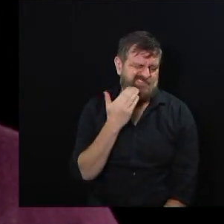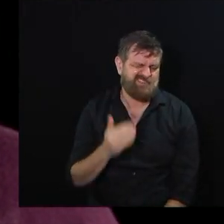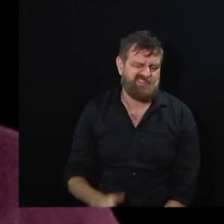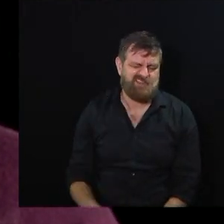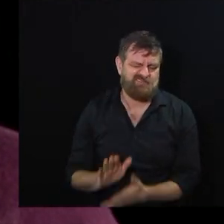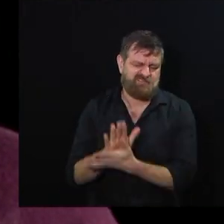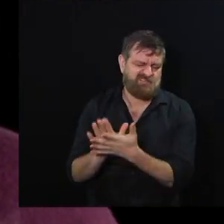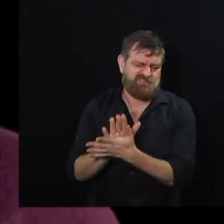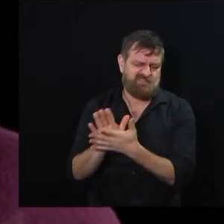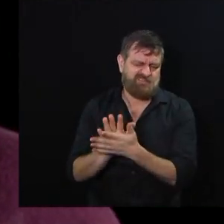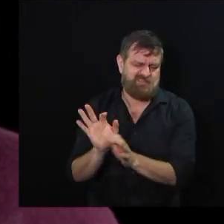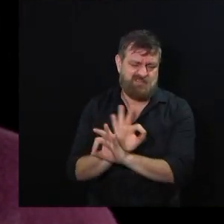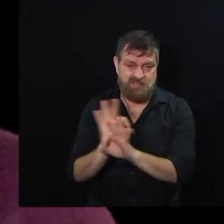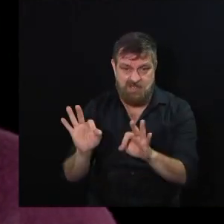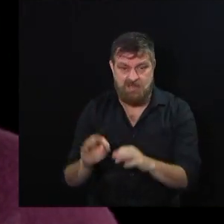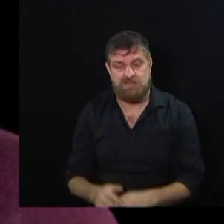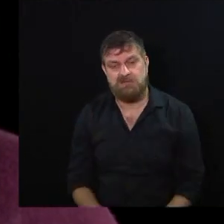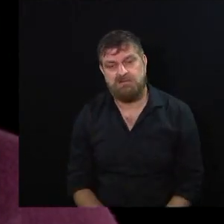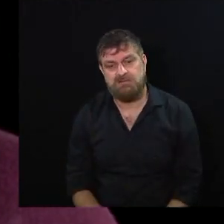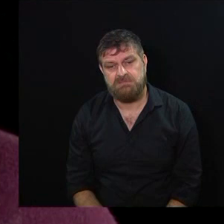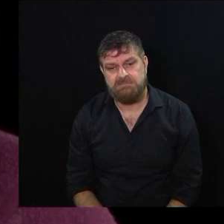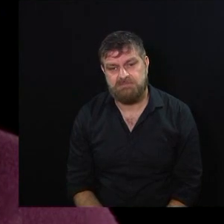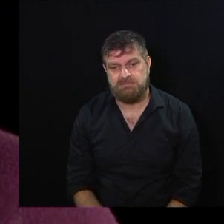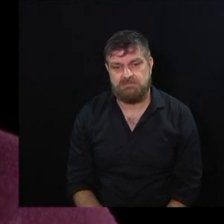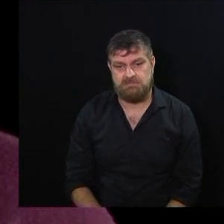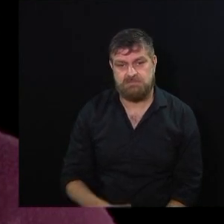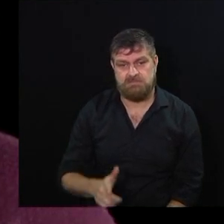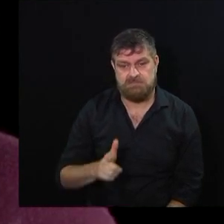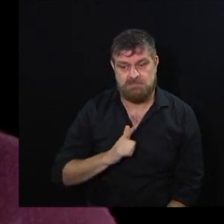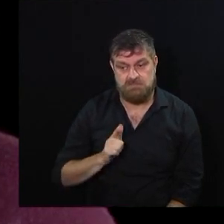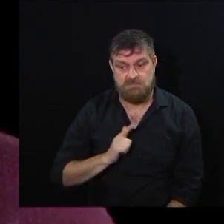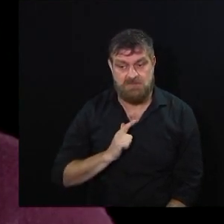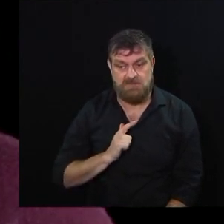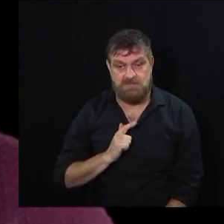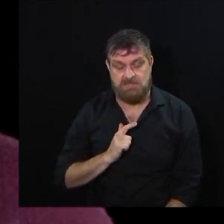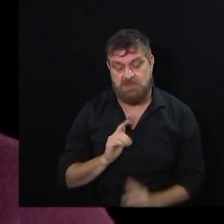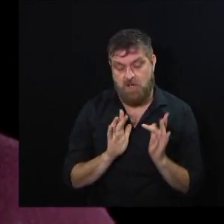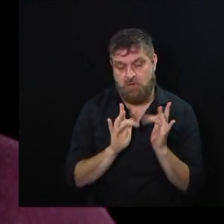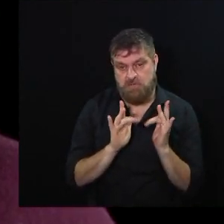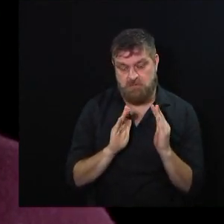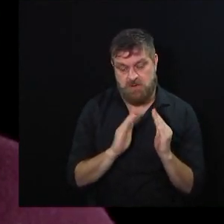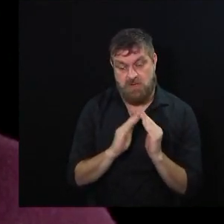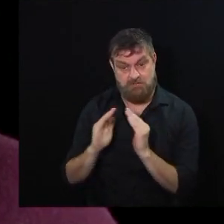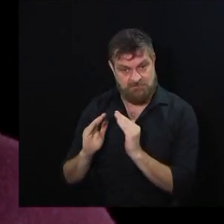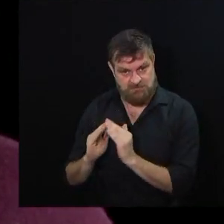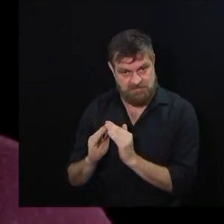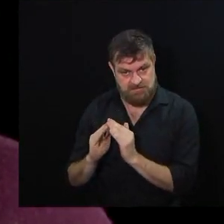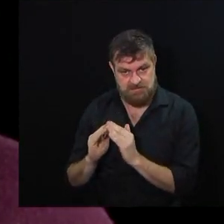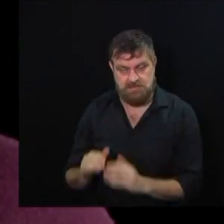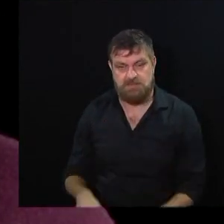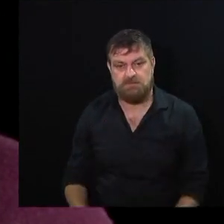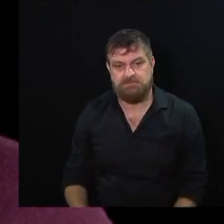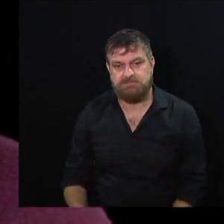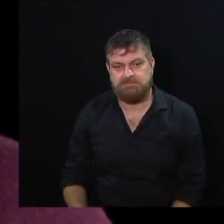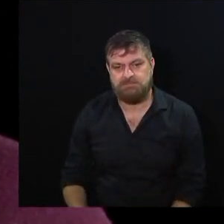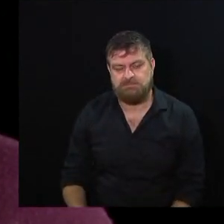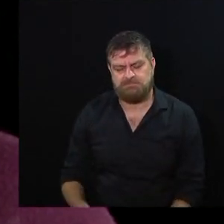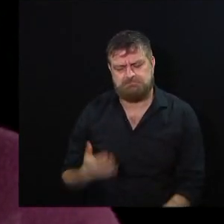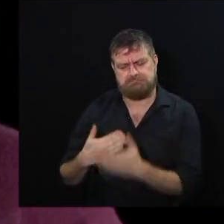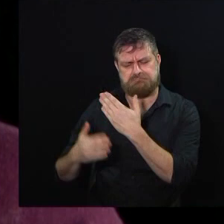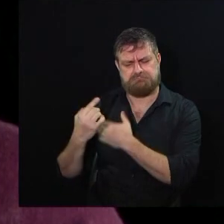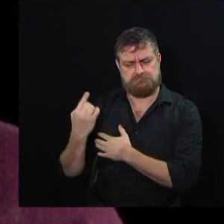Eu tinha tido um caso com um rapaz, né, lá um vizinho, lá da casa da minha falecida minha